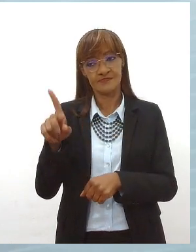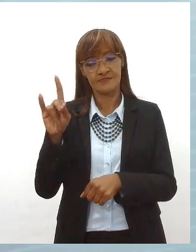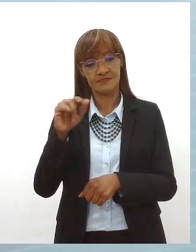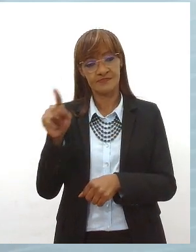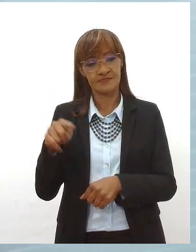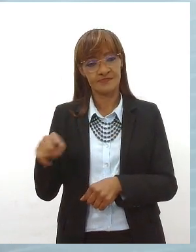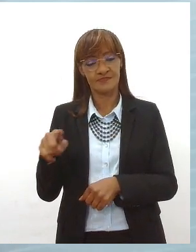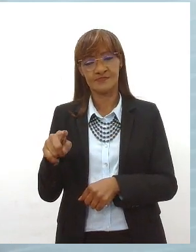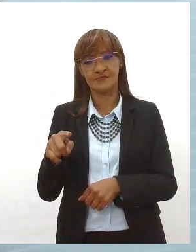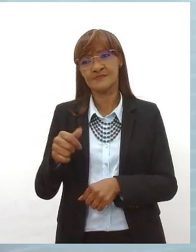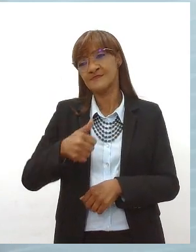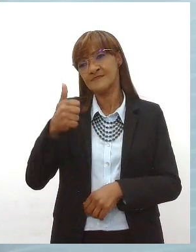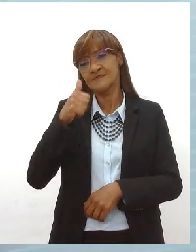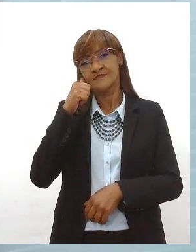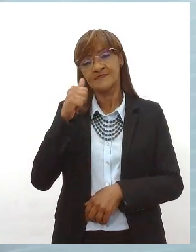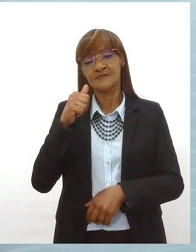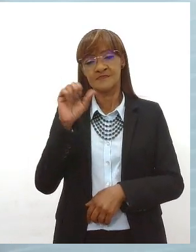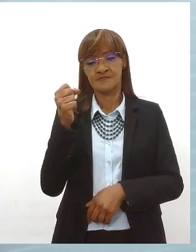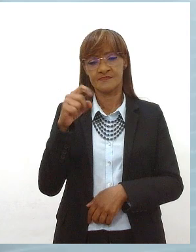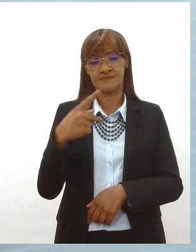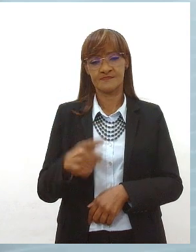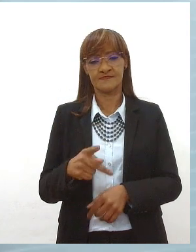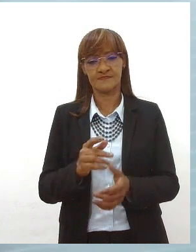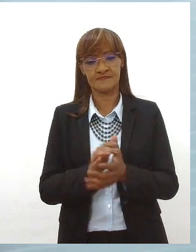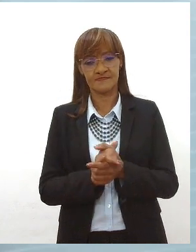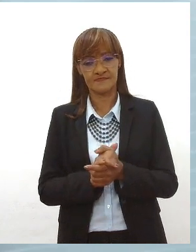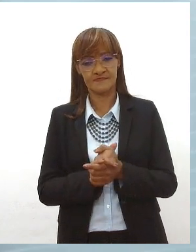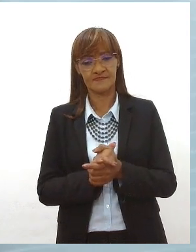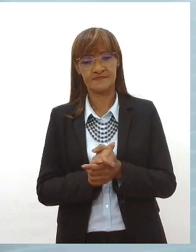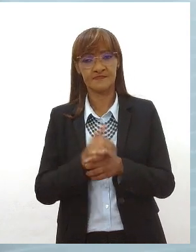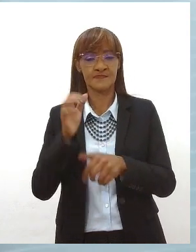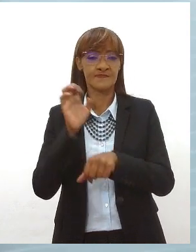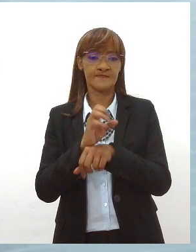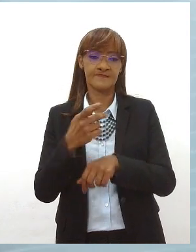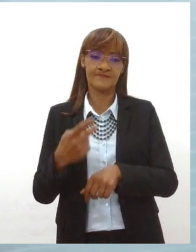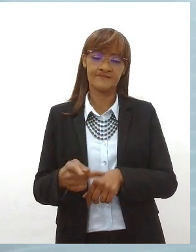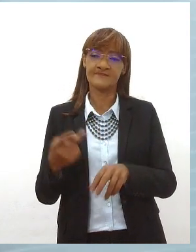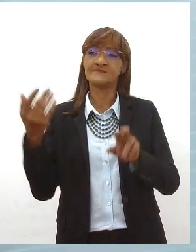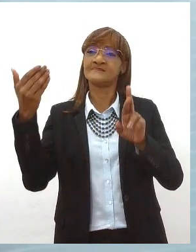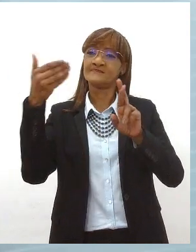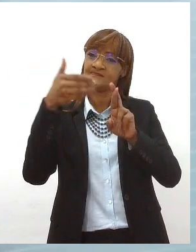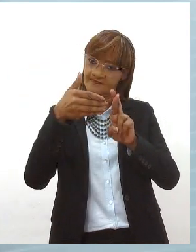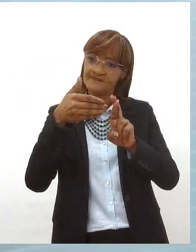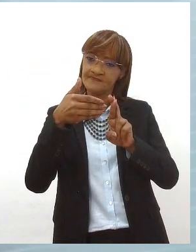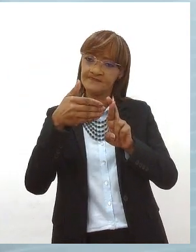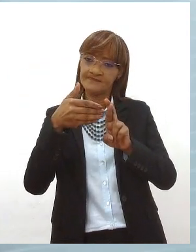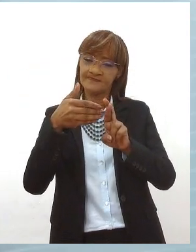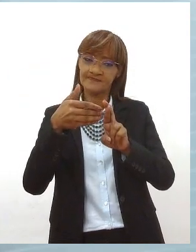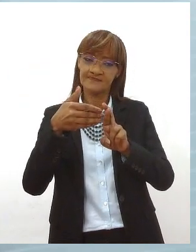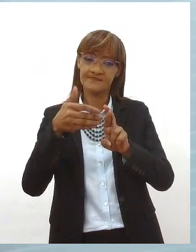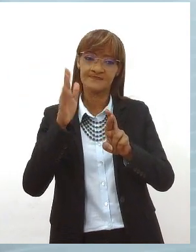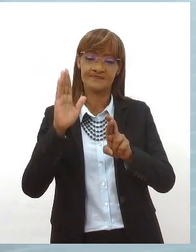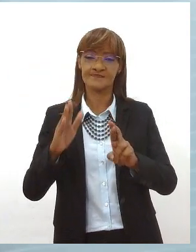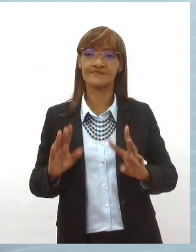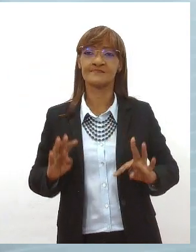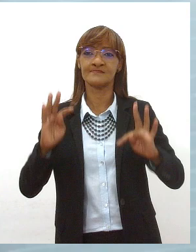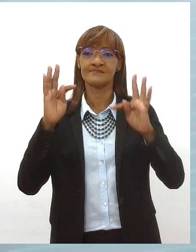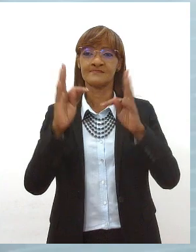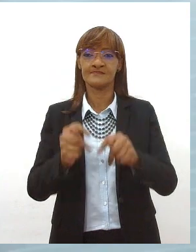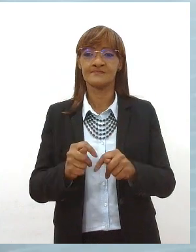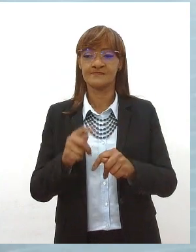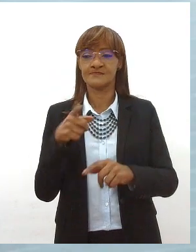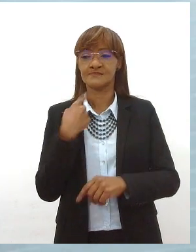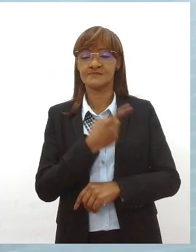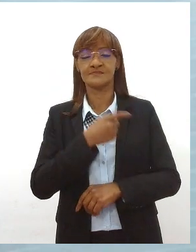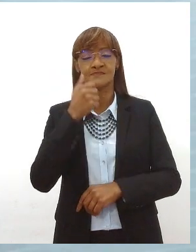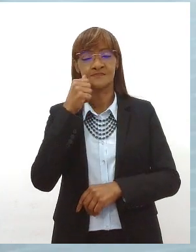que foi eleita deputada estadual. É uma referência, deixou um legado para todas nós mulheres sergipanas e brasileiras.